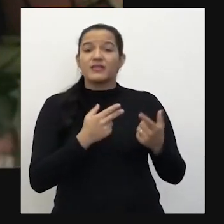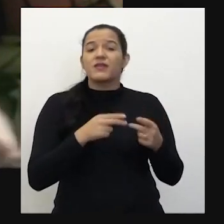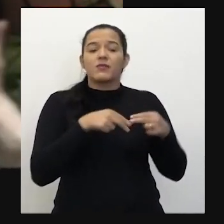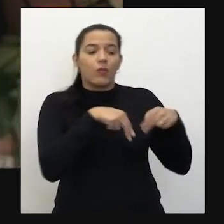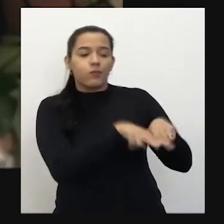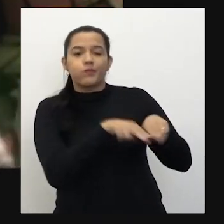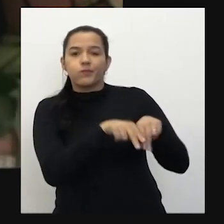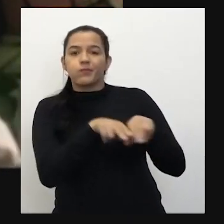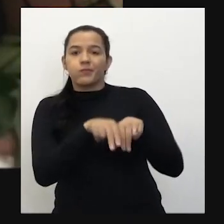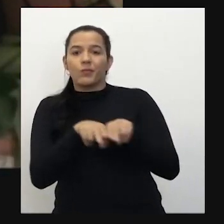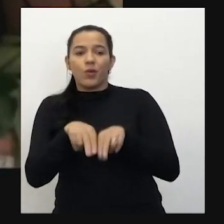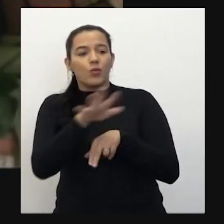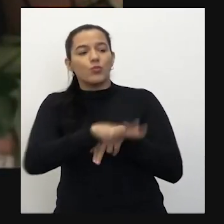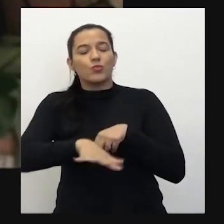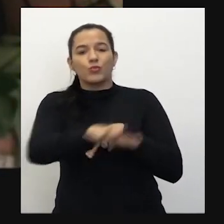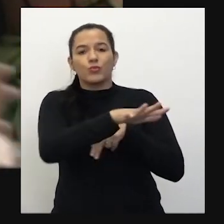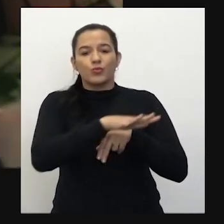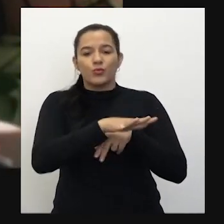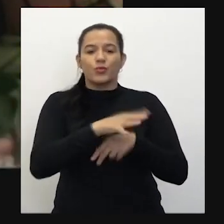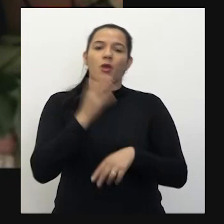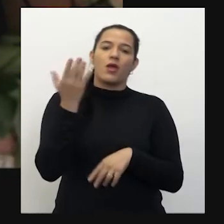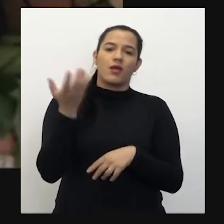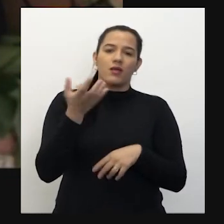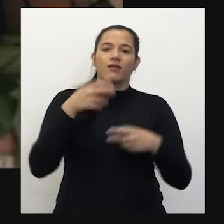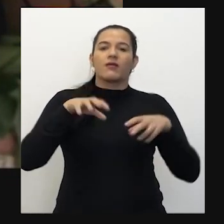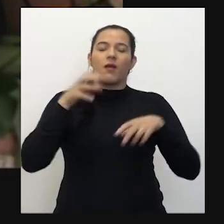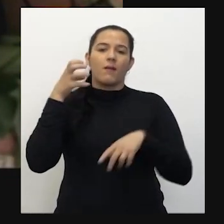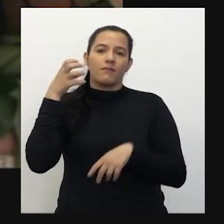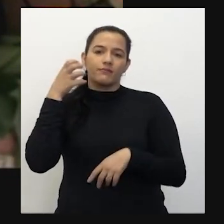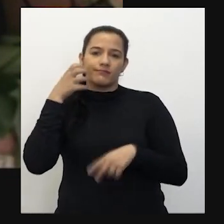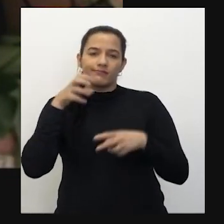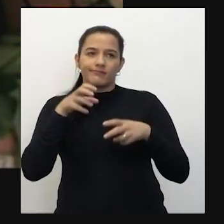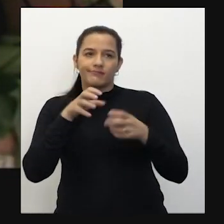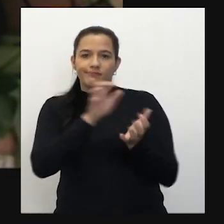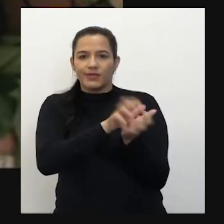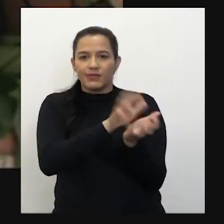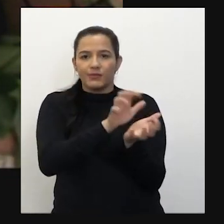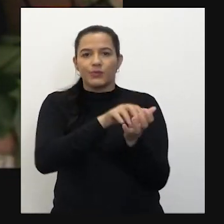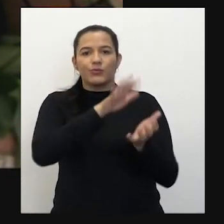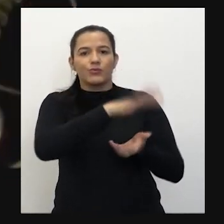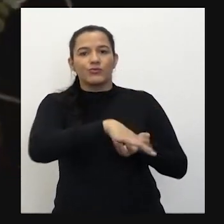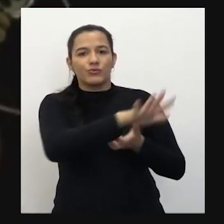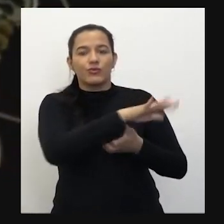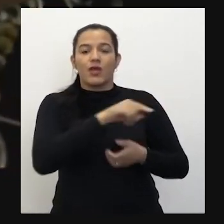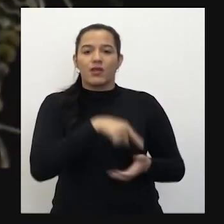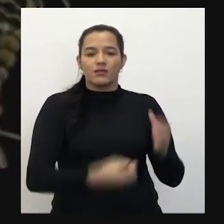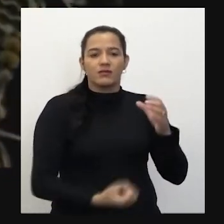humana local da Paraíba e de Pernambuco, e daí surgiram os cantadores.